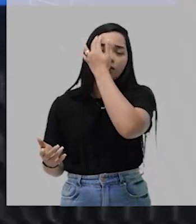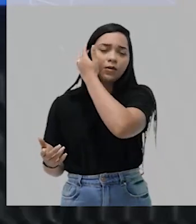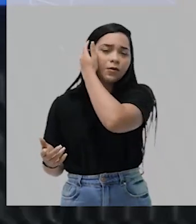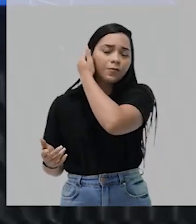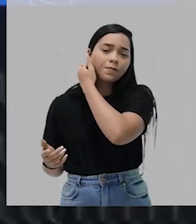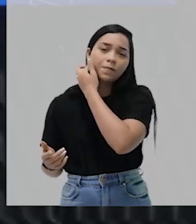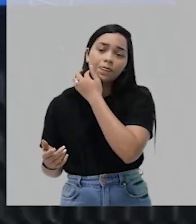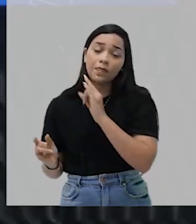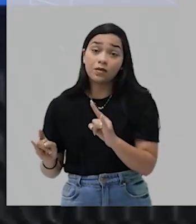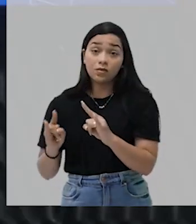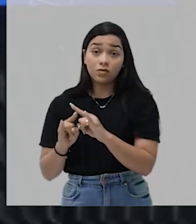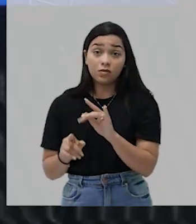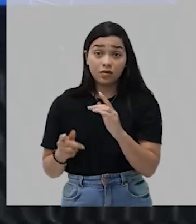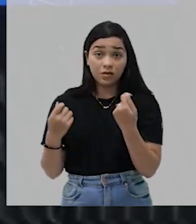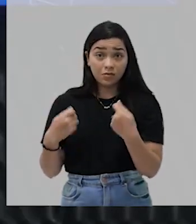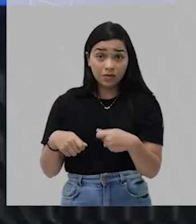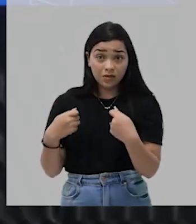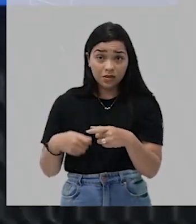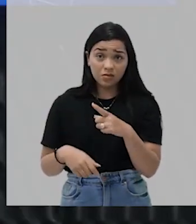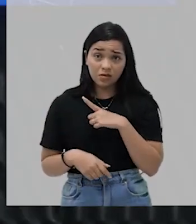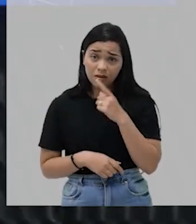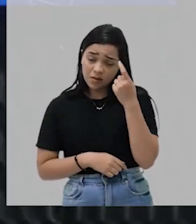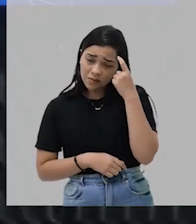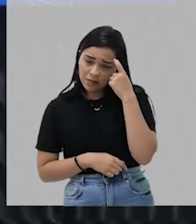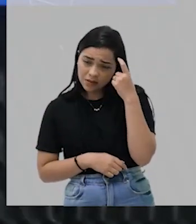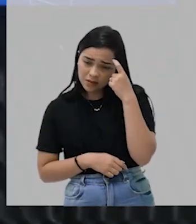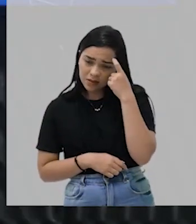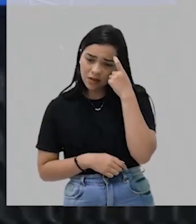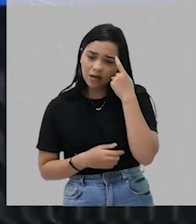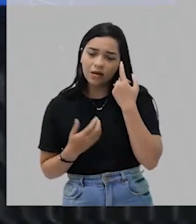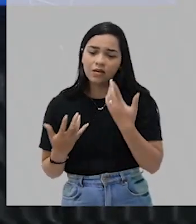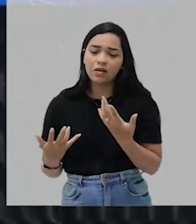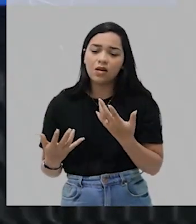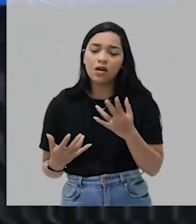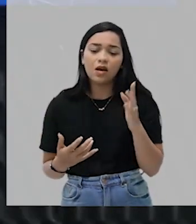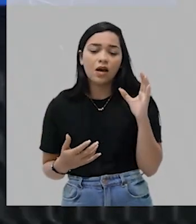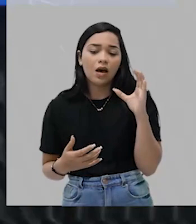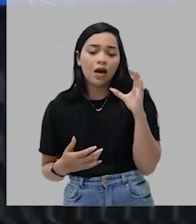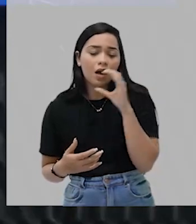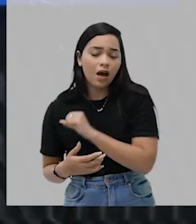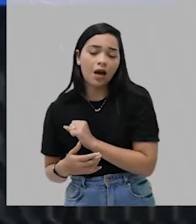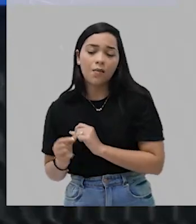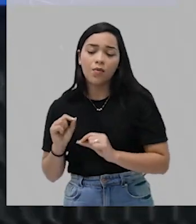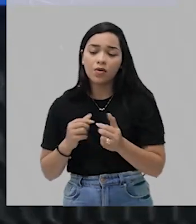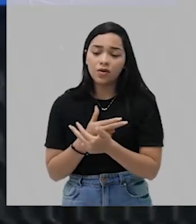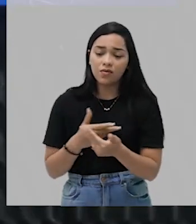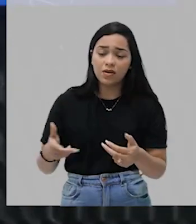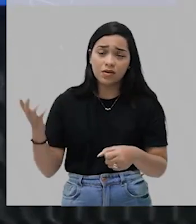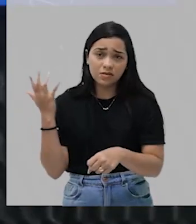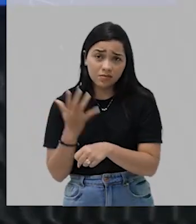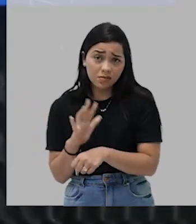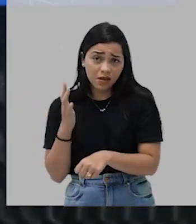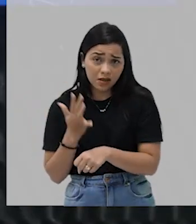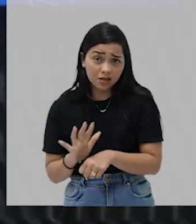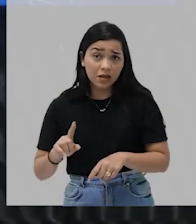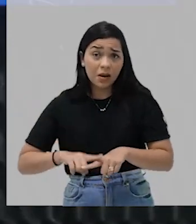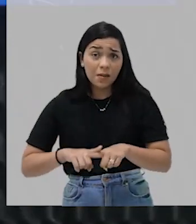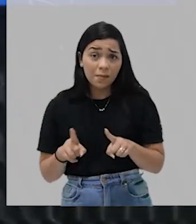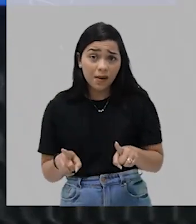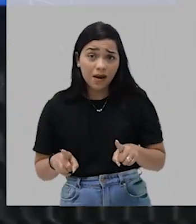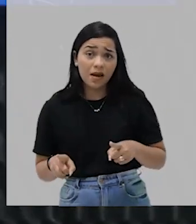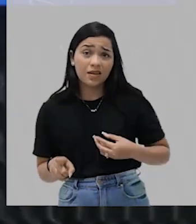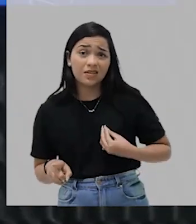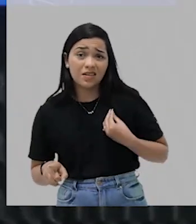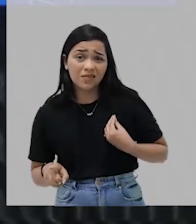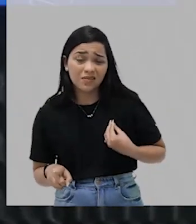sejam instituições que precisam repensar urgentemente determinadas práticas, mas a presença